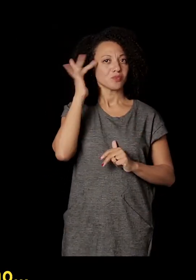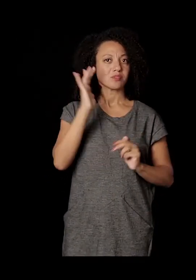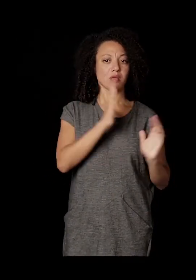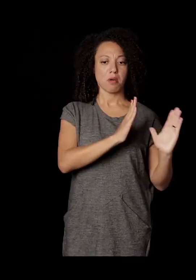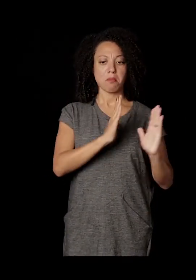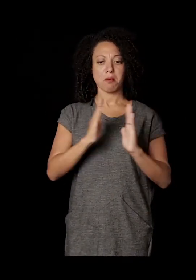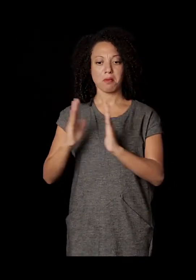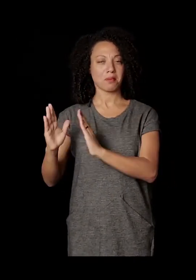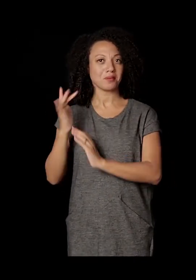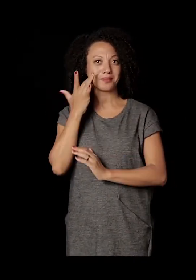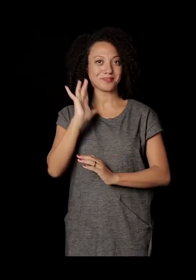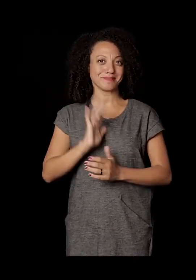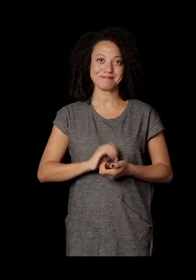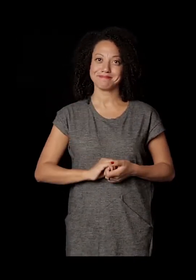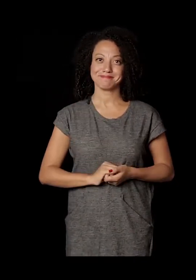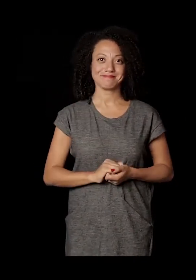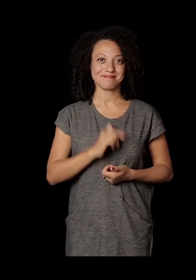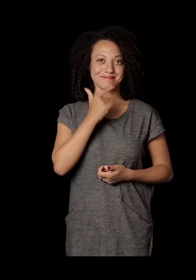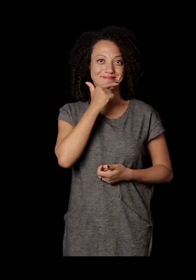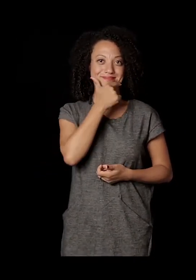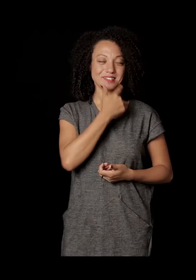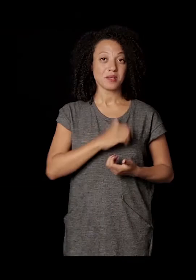meses.